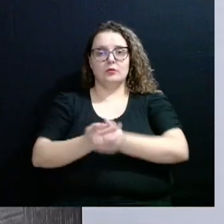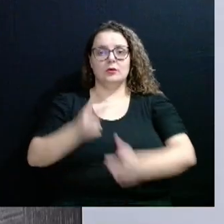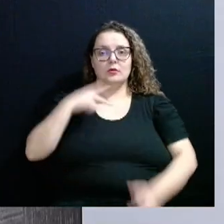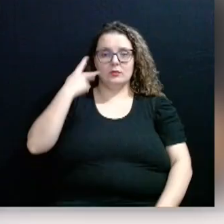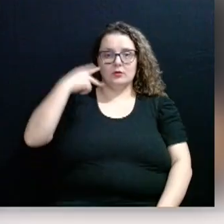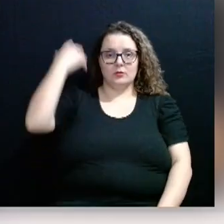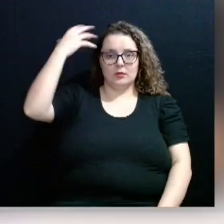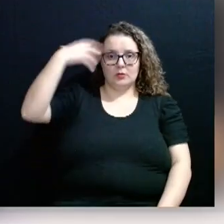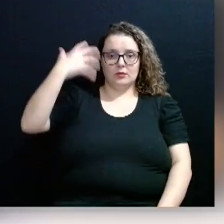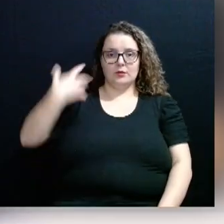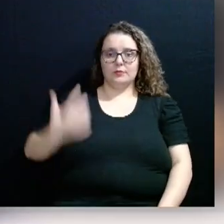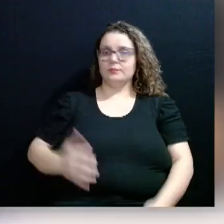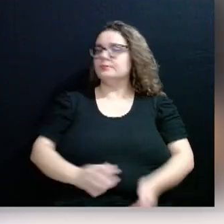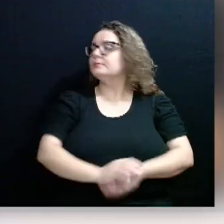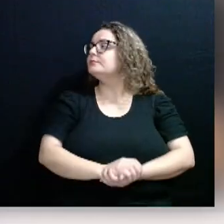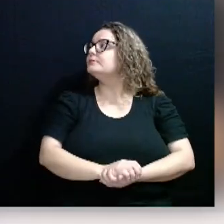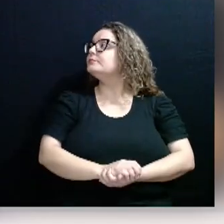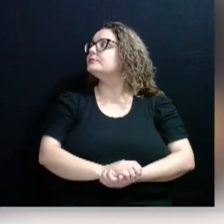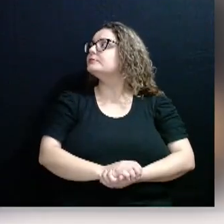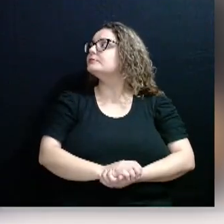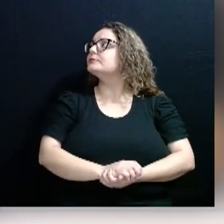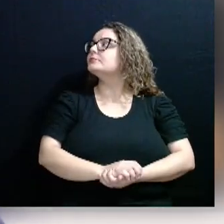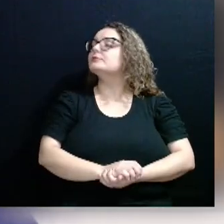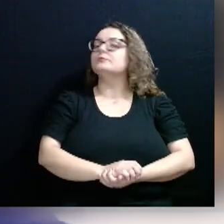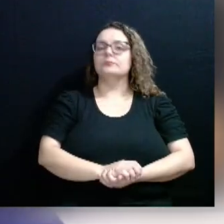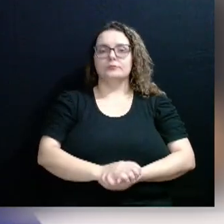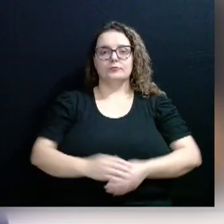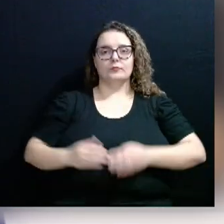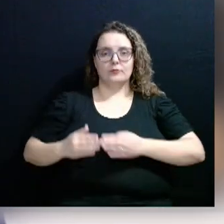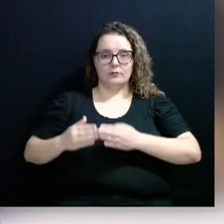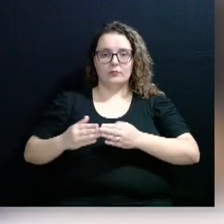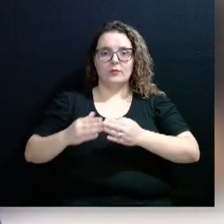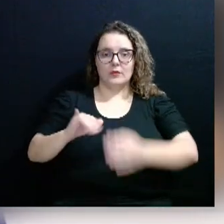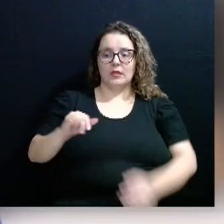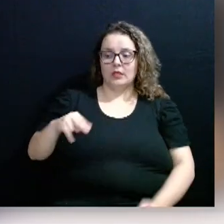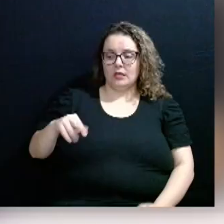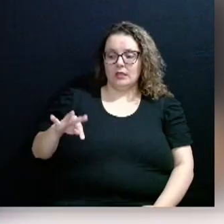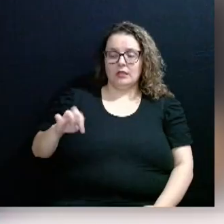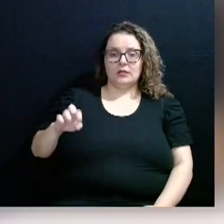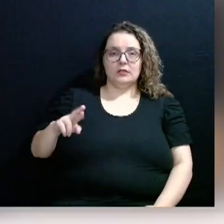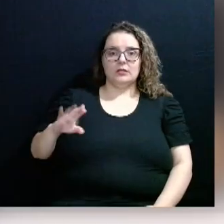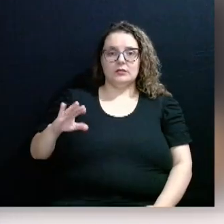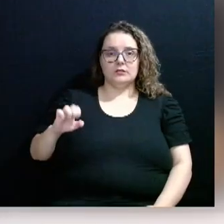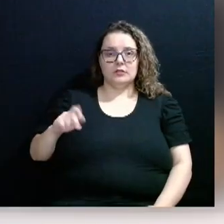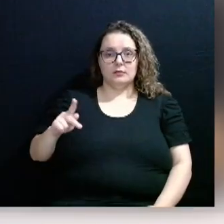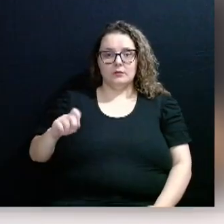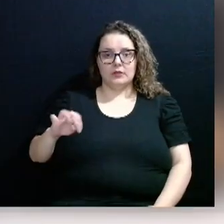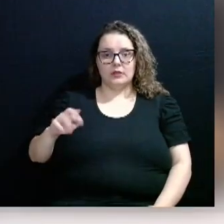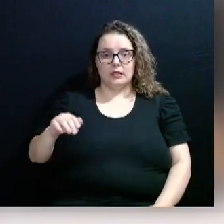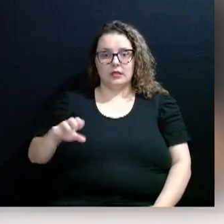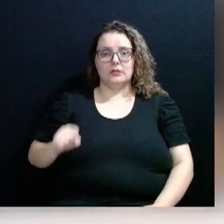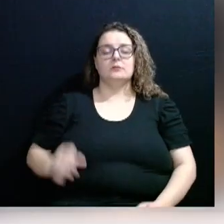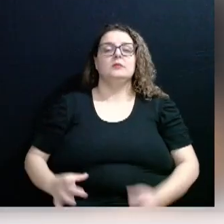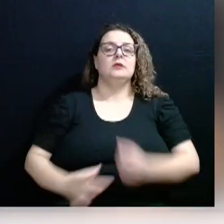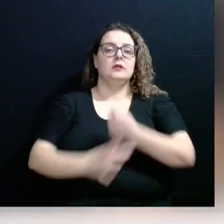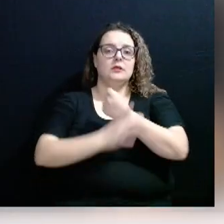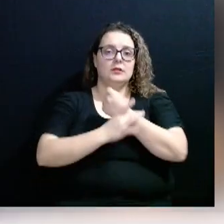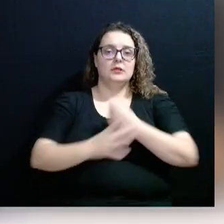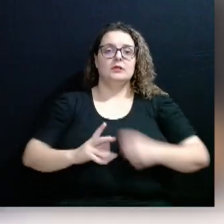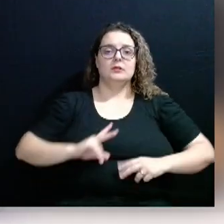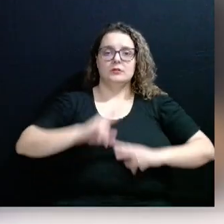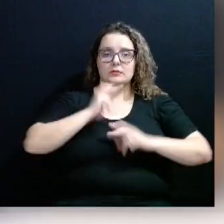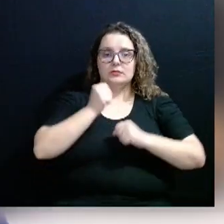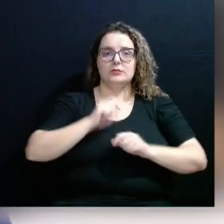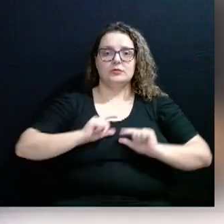Calisto. As embarcações foram interceptadas pelo Estado, pelas forças de segurança do Estado de Israel, e a gente